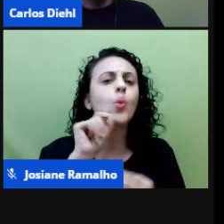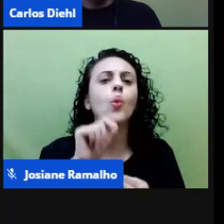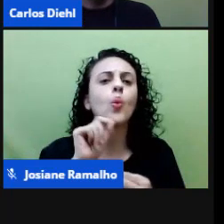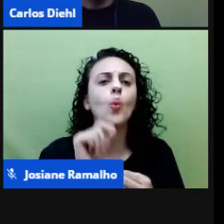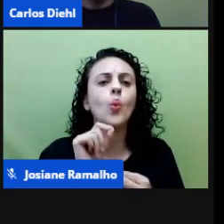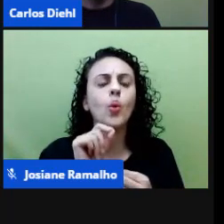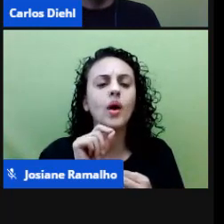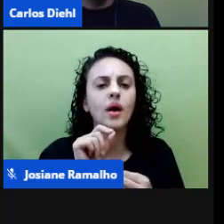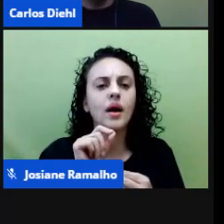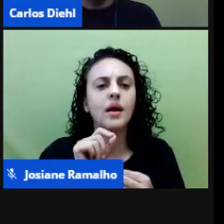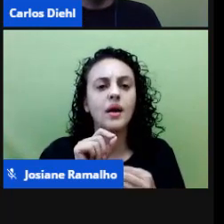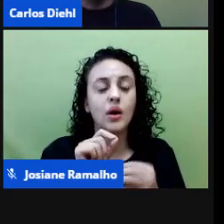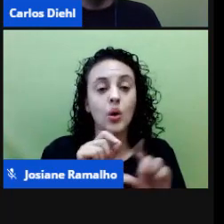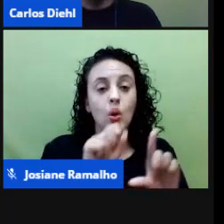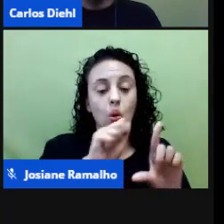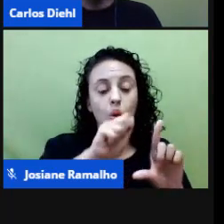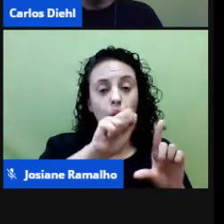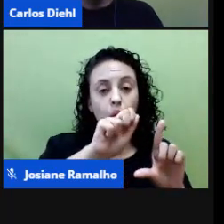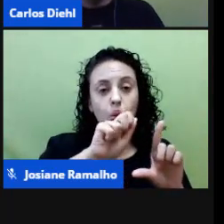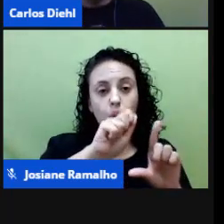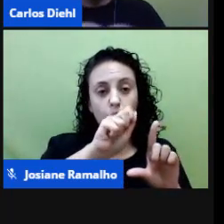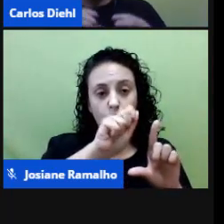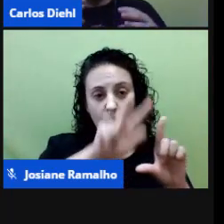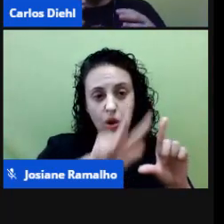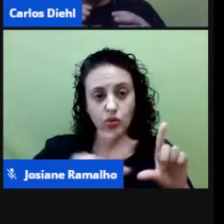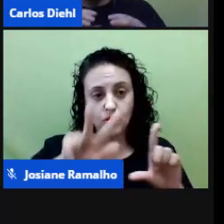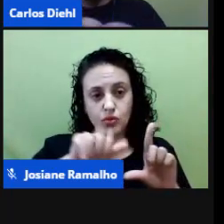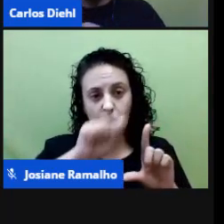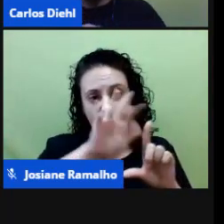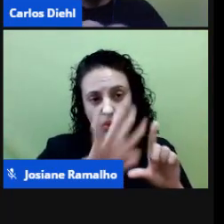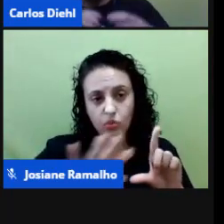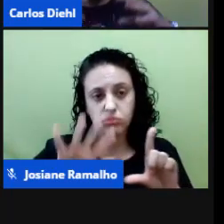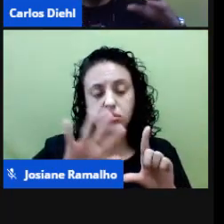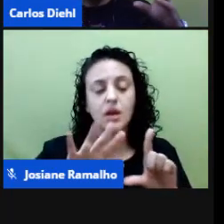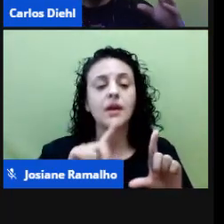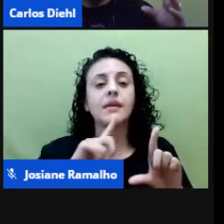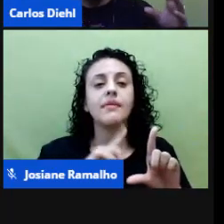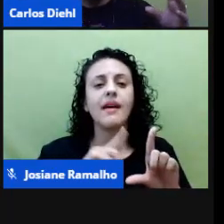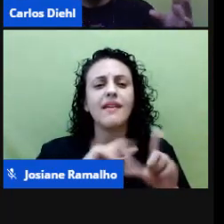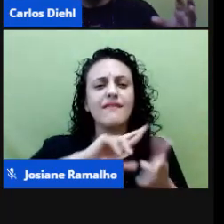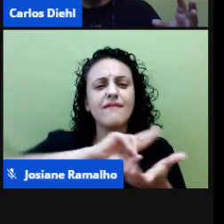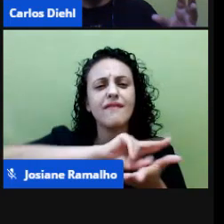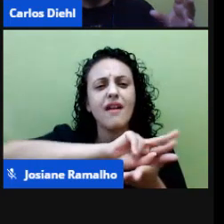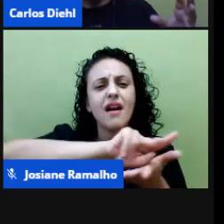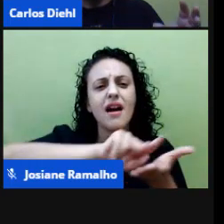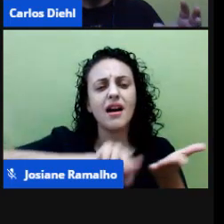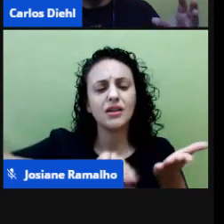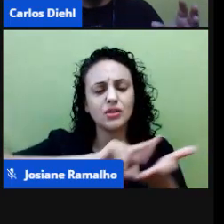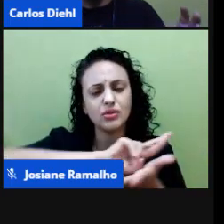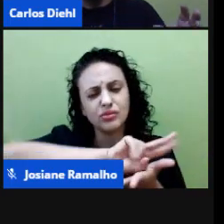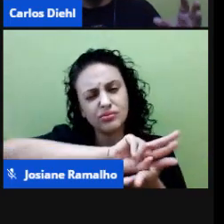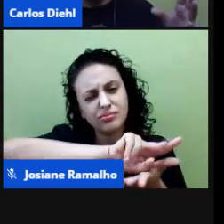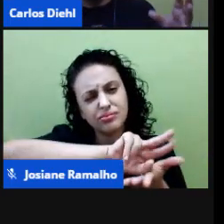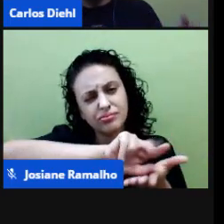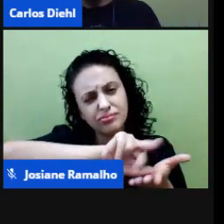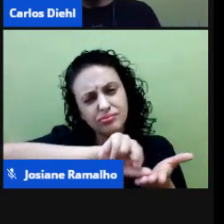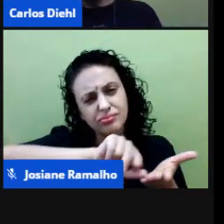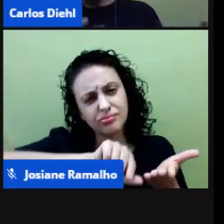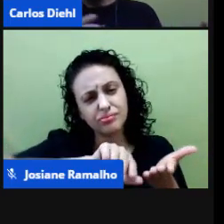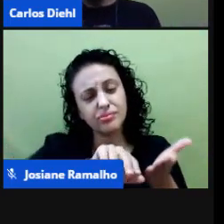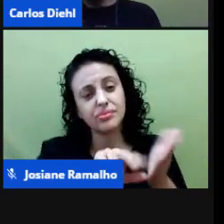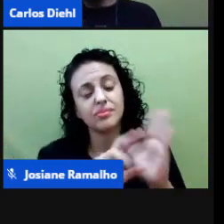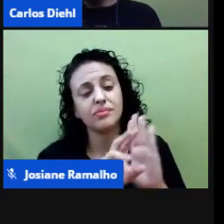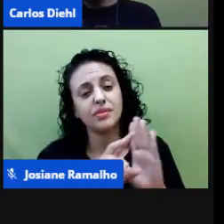audiovisual ele tem um monte de termos técnicos, tudo, só que ele tem uma gramática audiovisual também, que ela